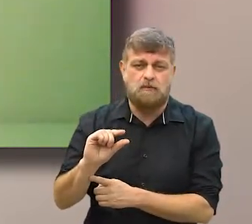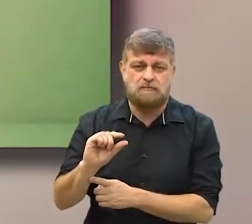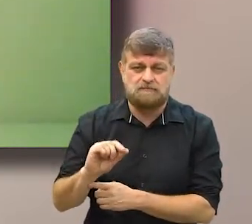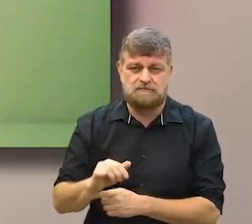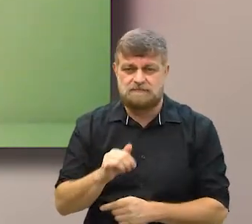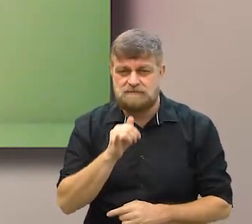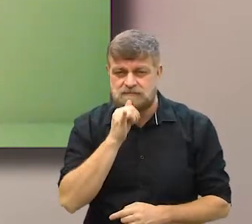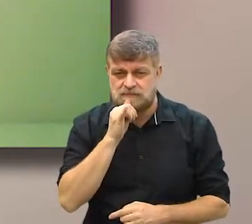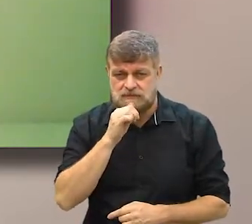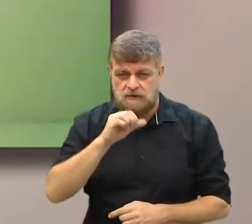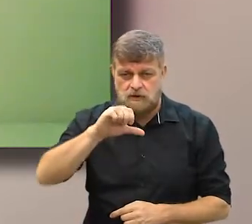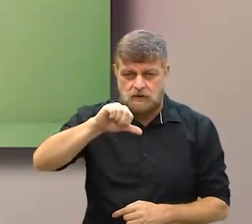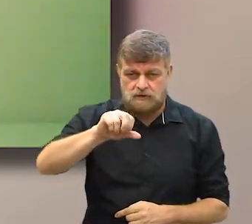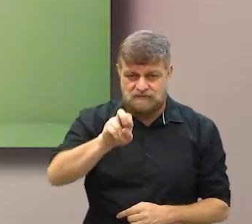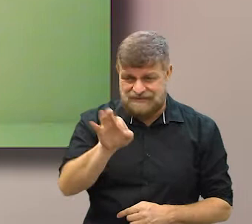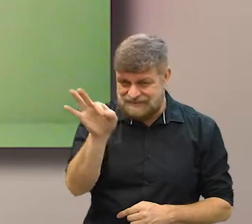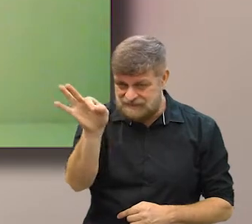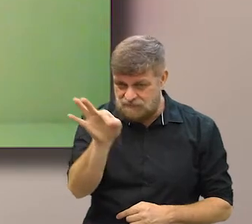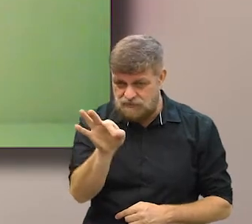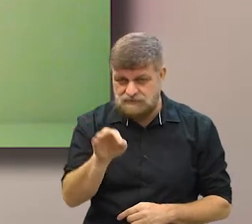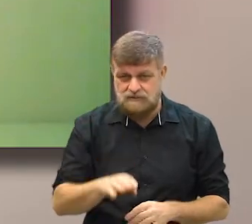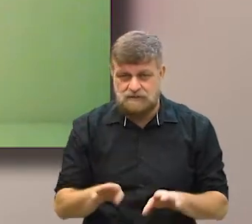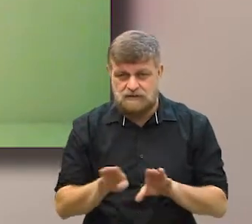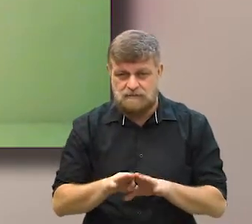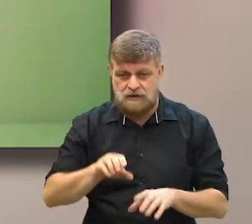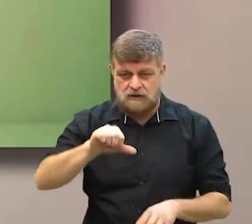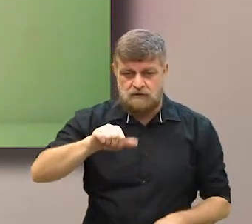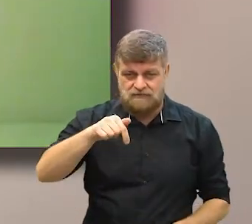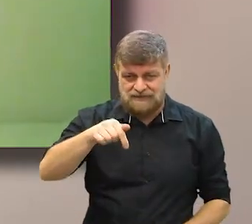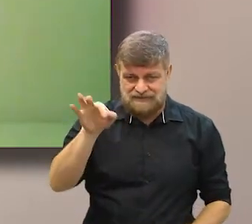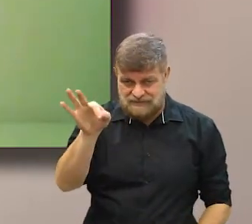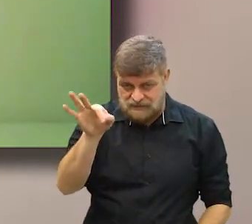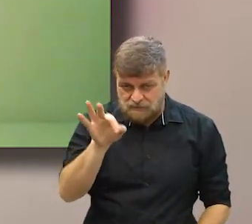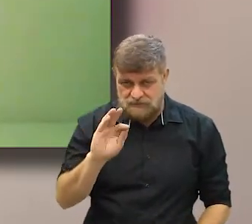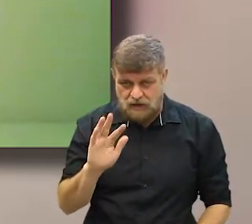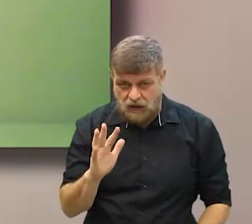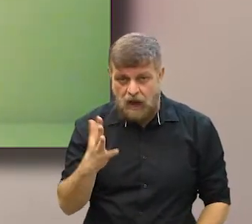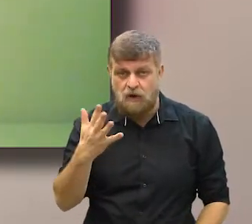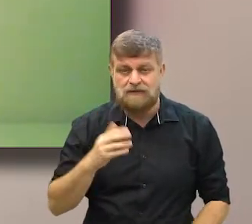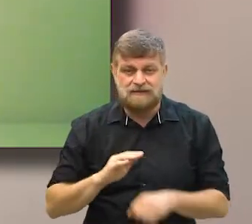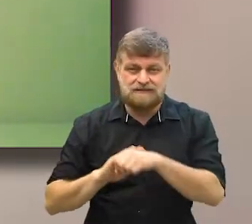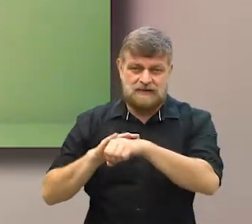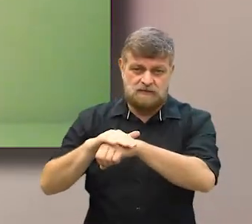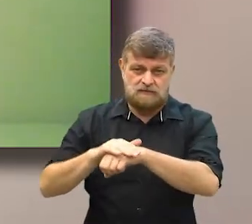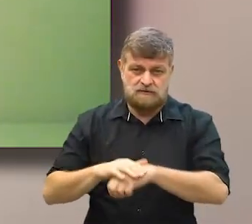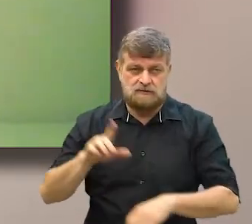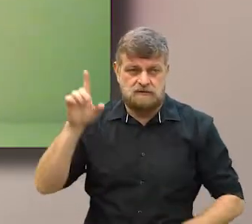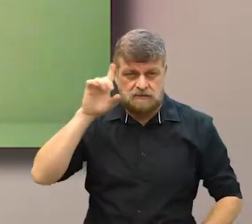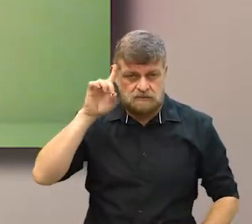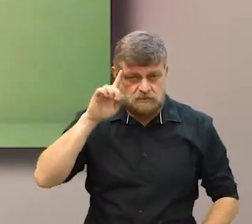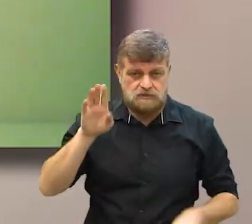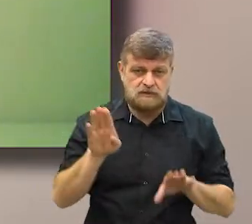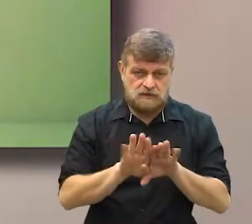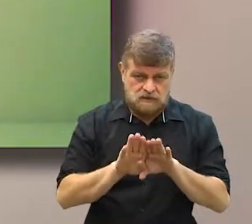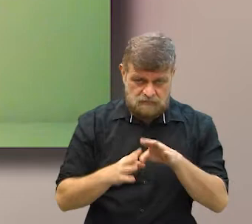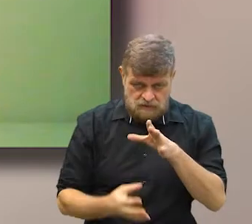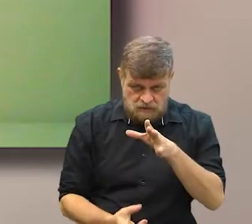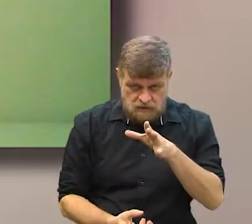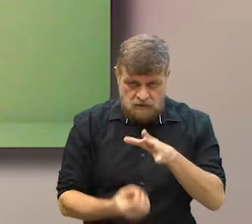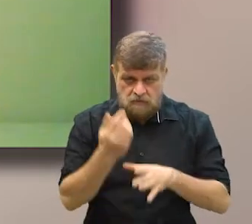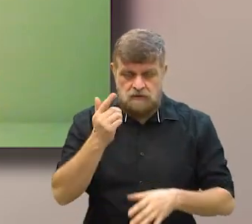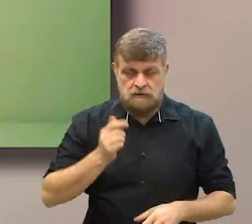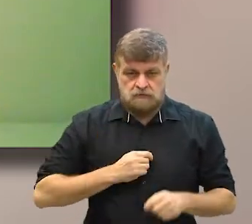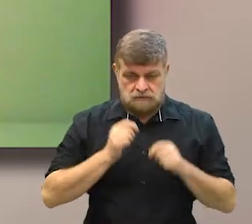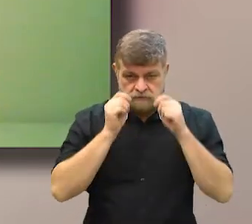Para você ter ideia, 95 a 97% dessa filtragem é realizada à noite. Então, durante o dia, ela existe também